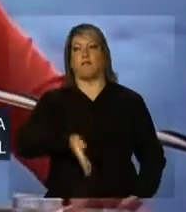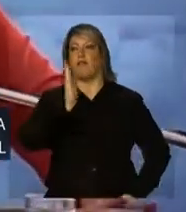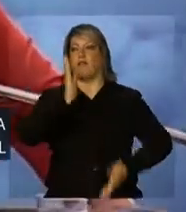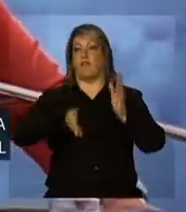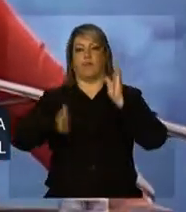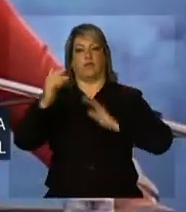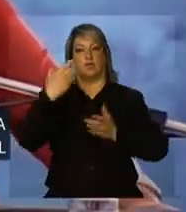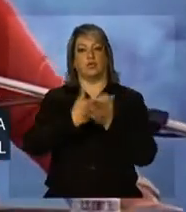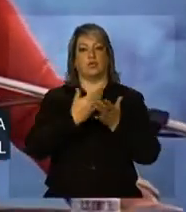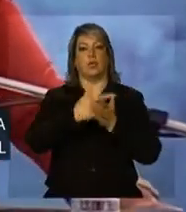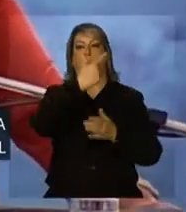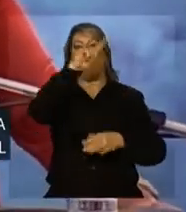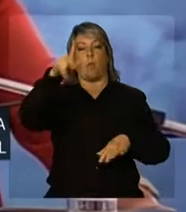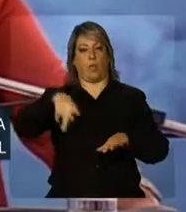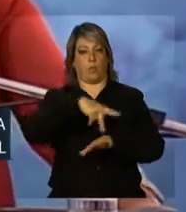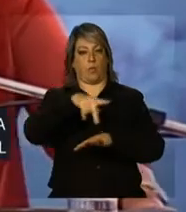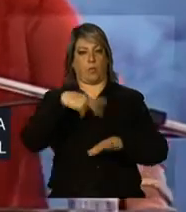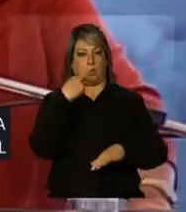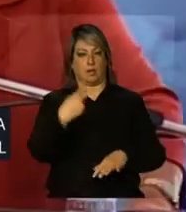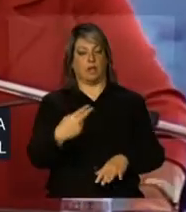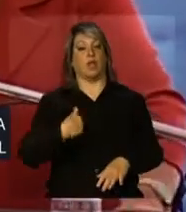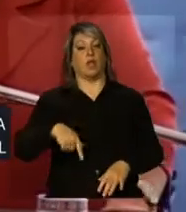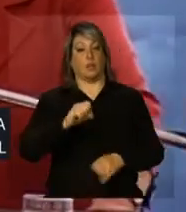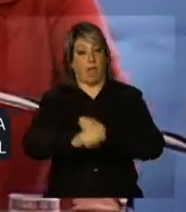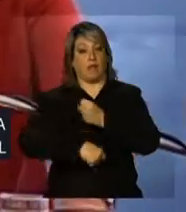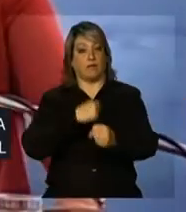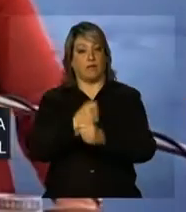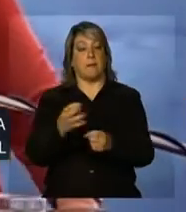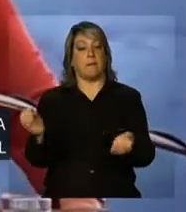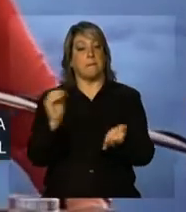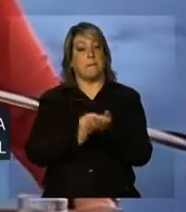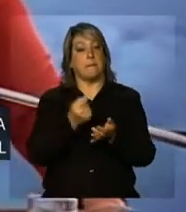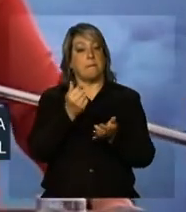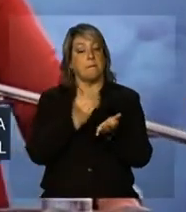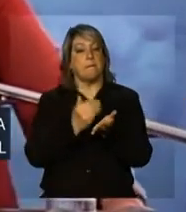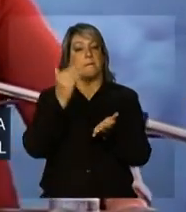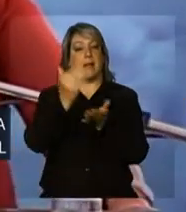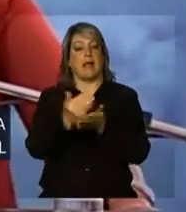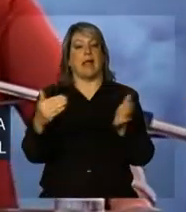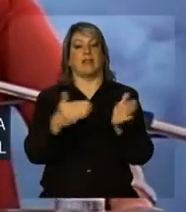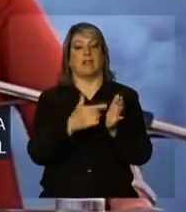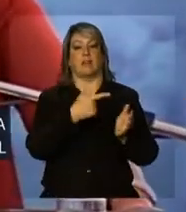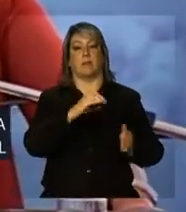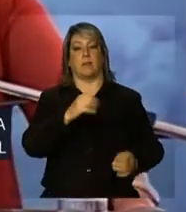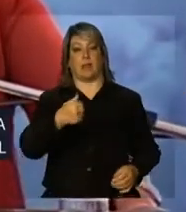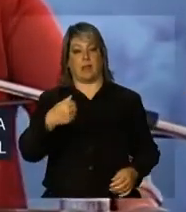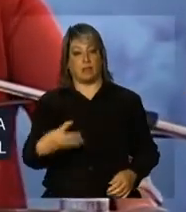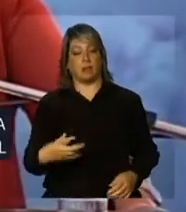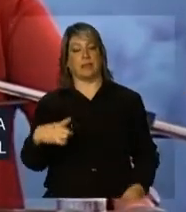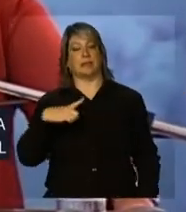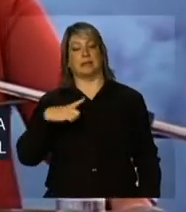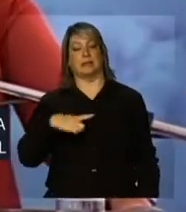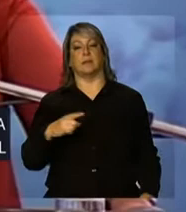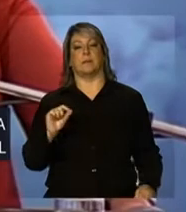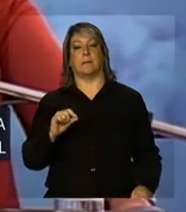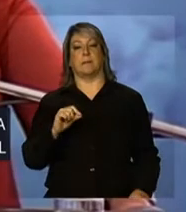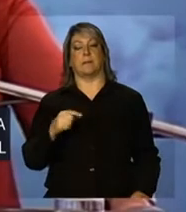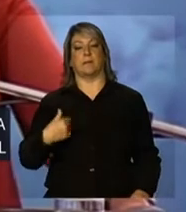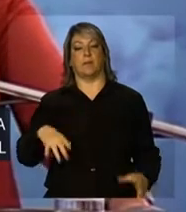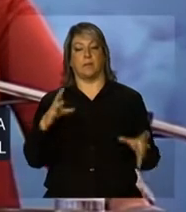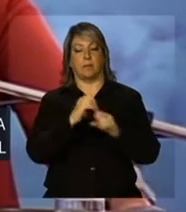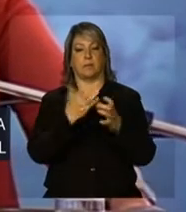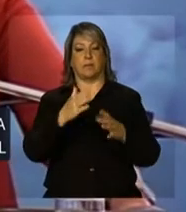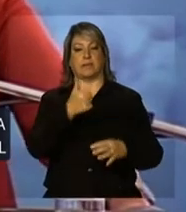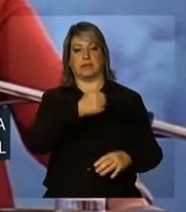no ano que vem nós colocaremos um pouco mais até 2014 temos uma meta de